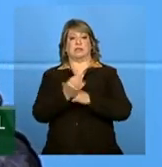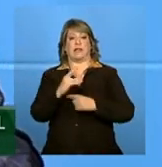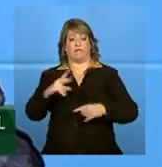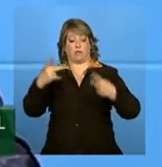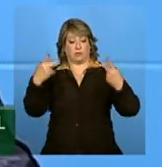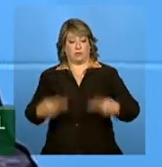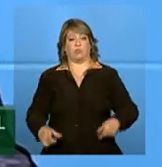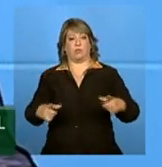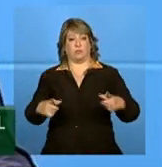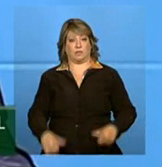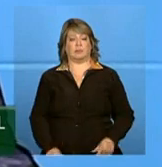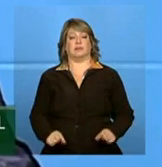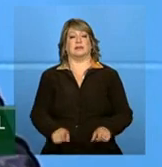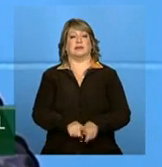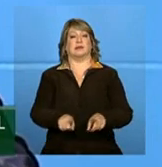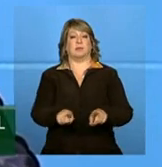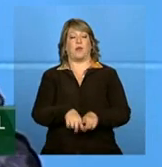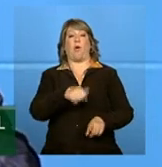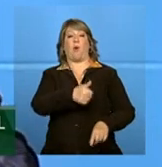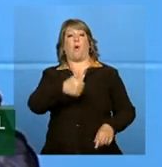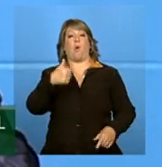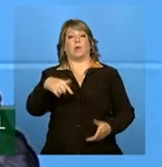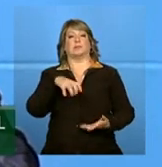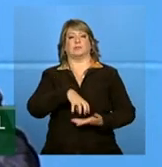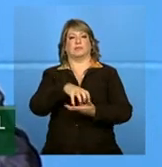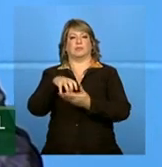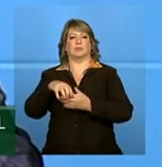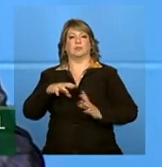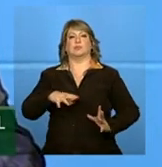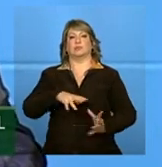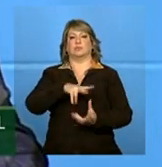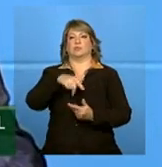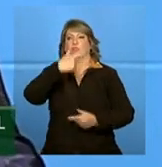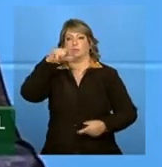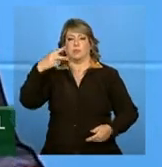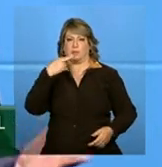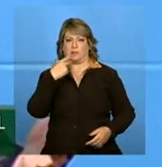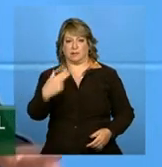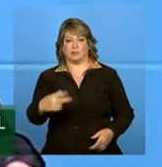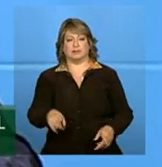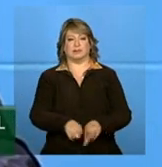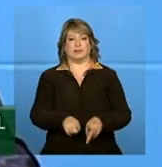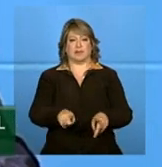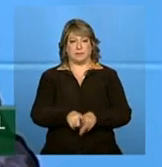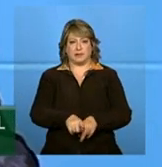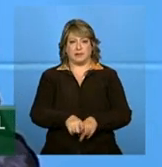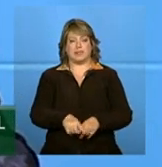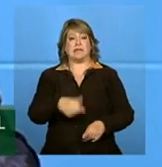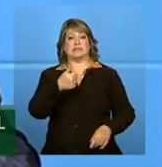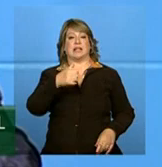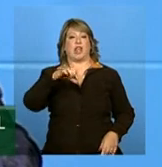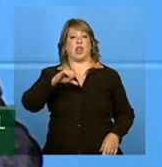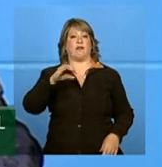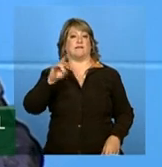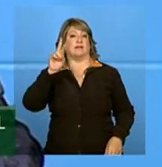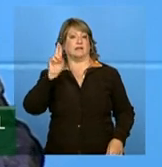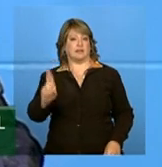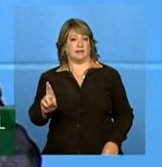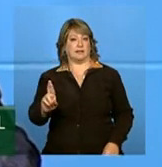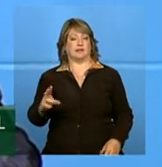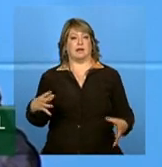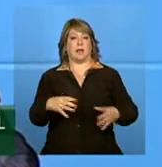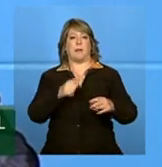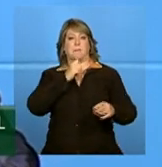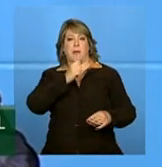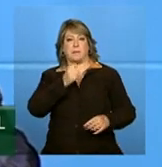local, 11 instituições internacionais, além da presença de 190 representantes da